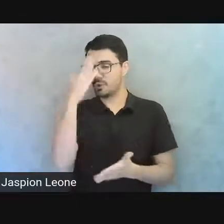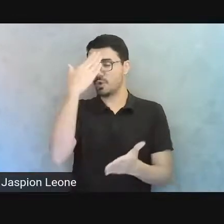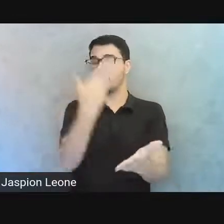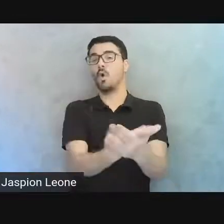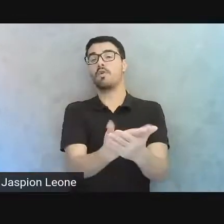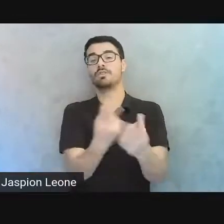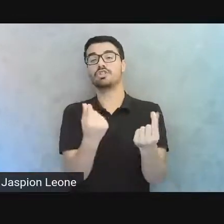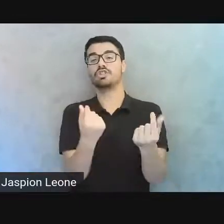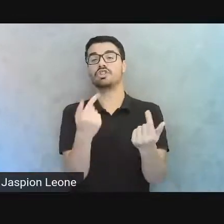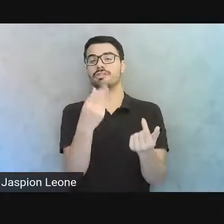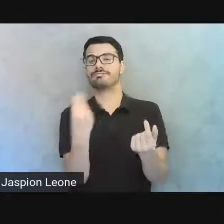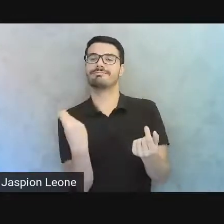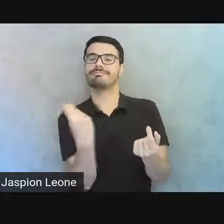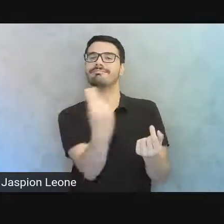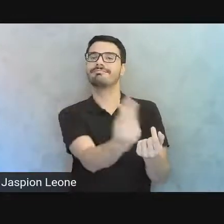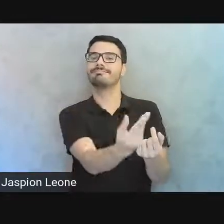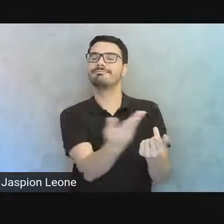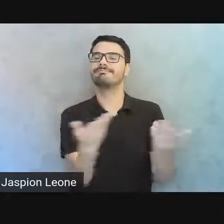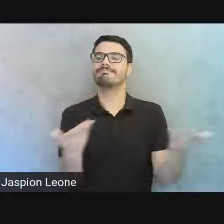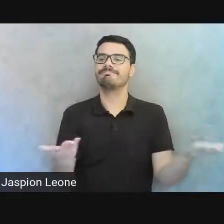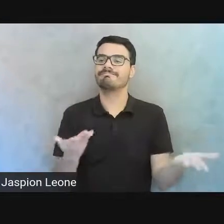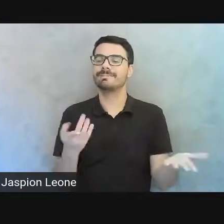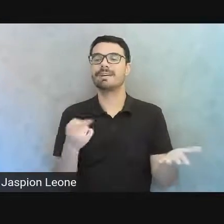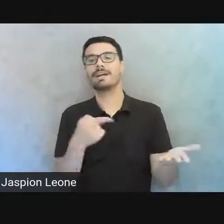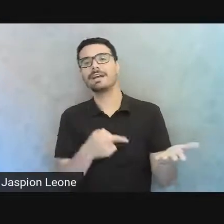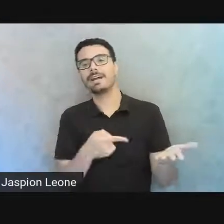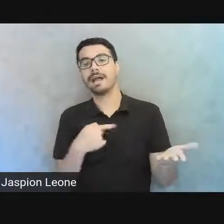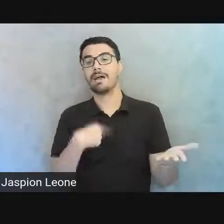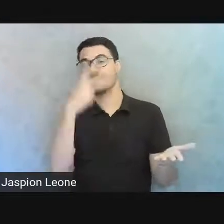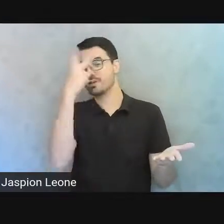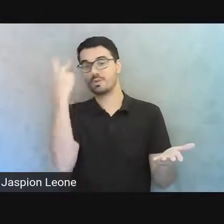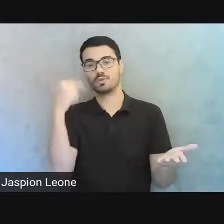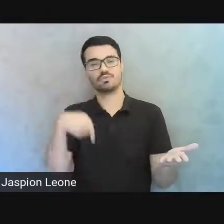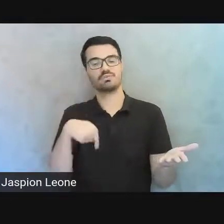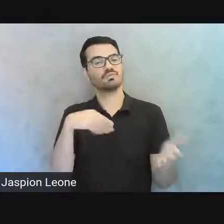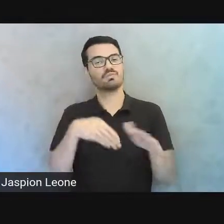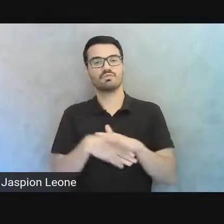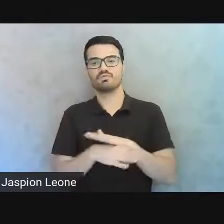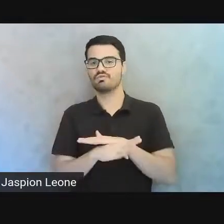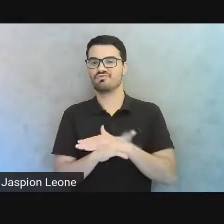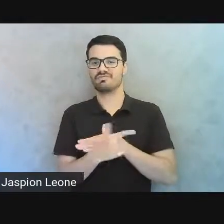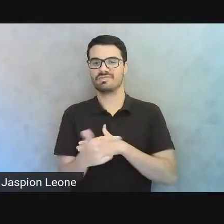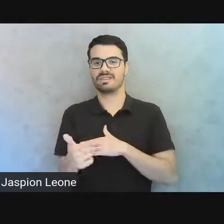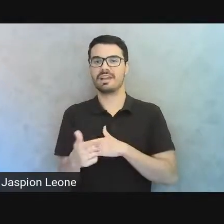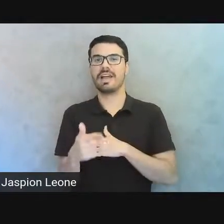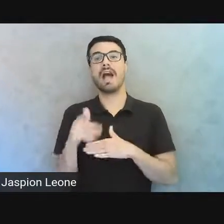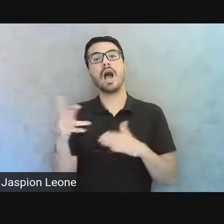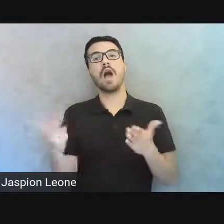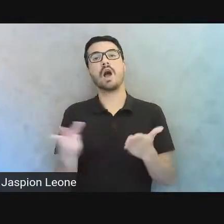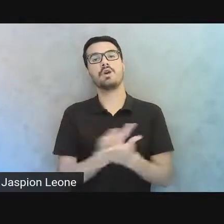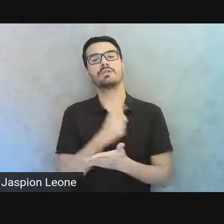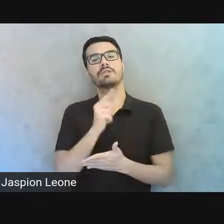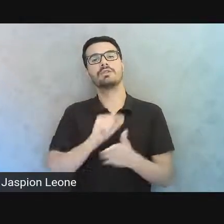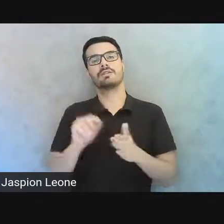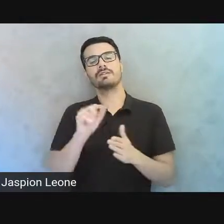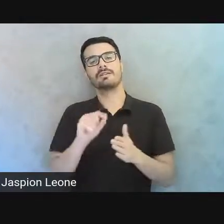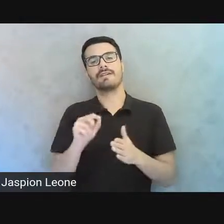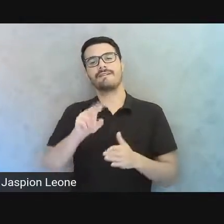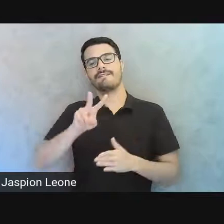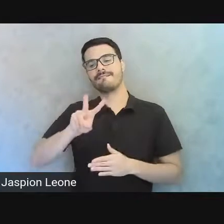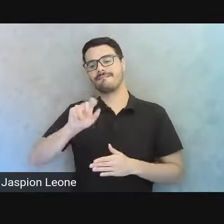fazer doações de campanha como pessoa física, que as famosas vaquinhas virtuais,